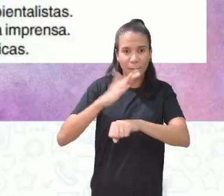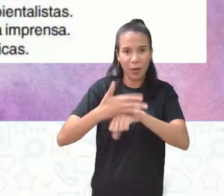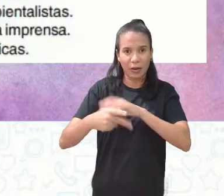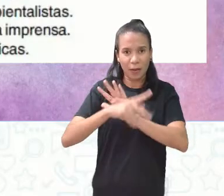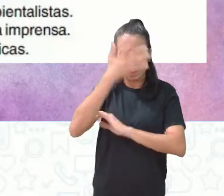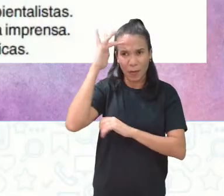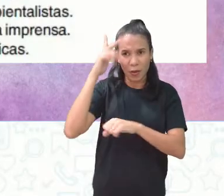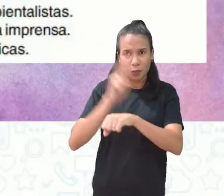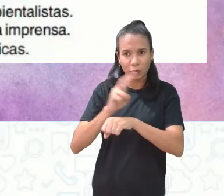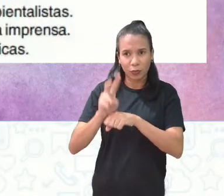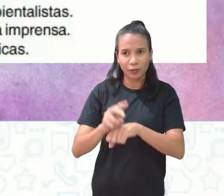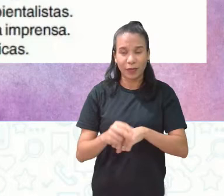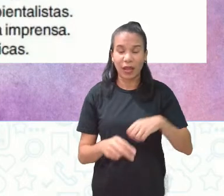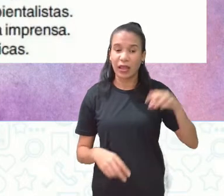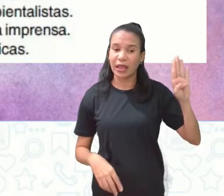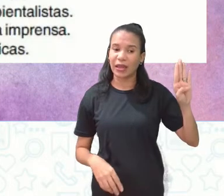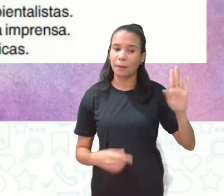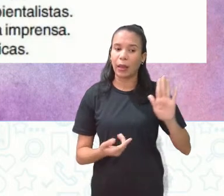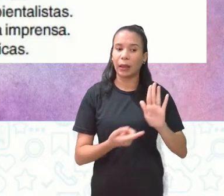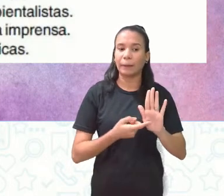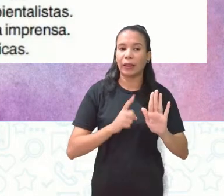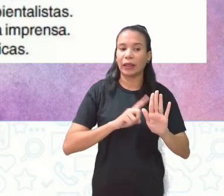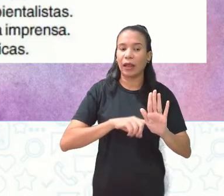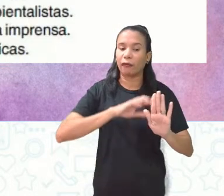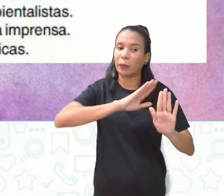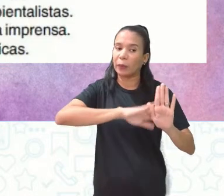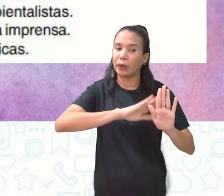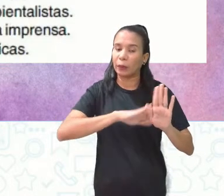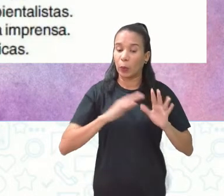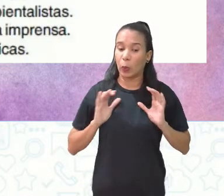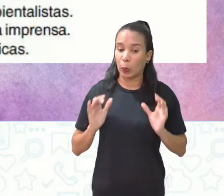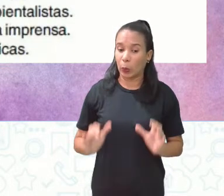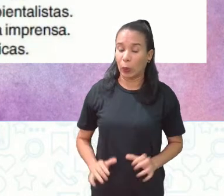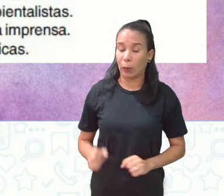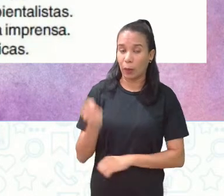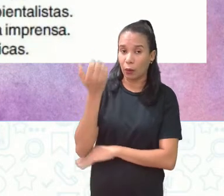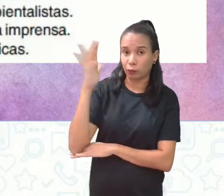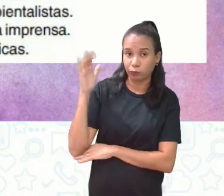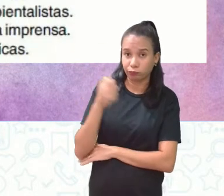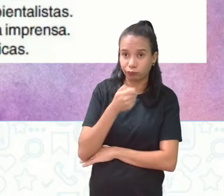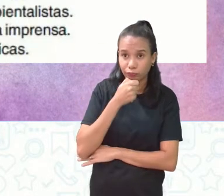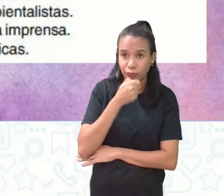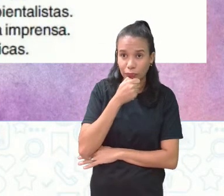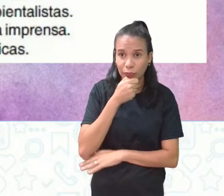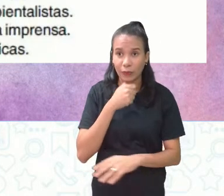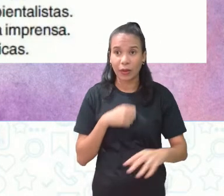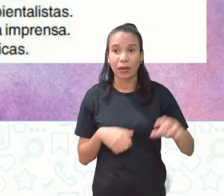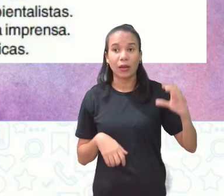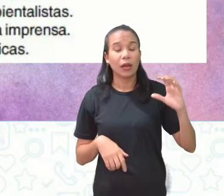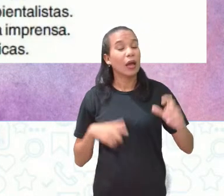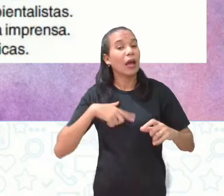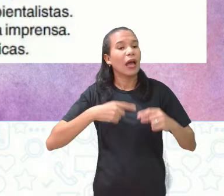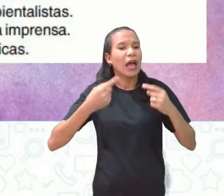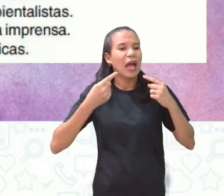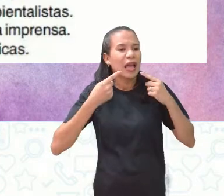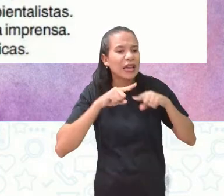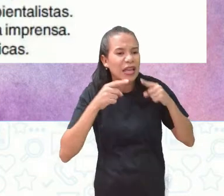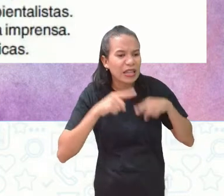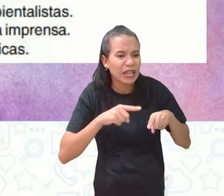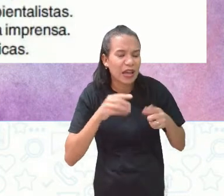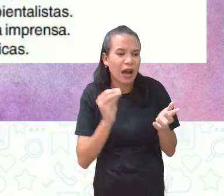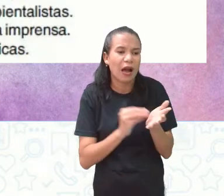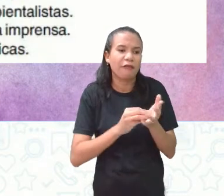ambientalistas, ironiza o comportamento da imprensa, critica a ineficácia das